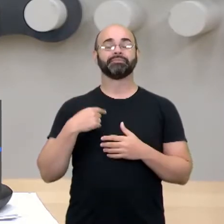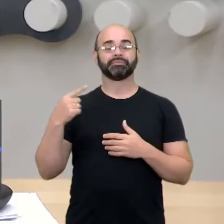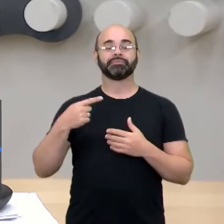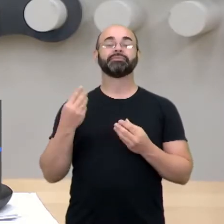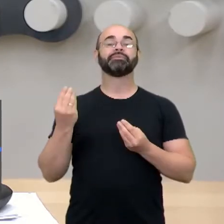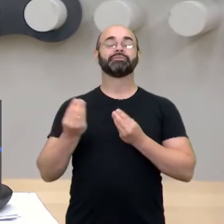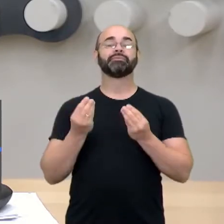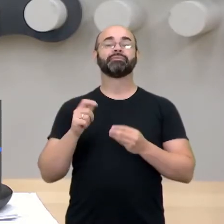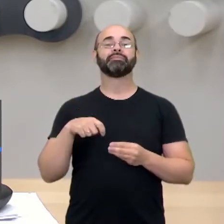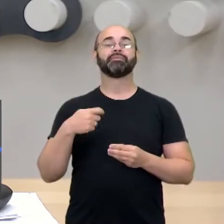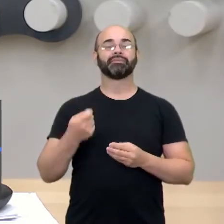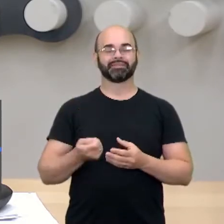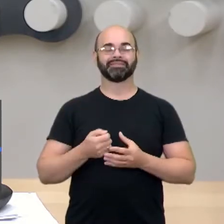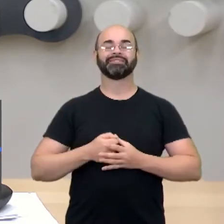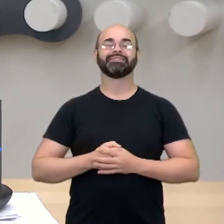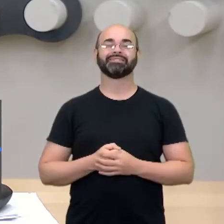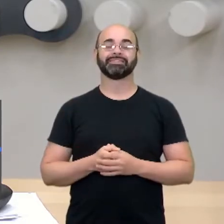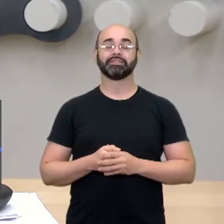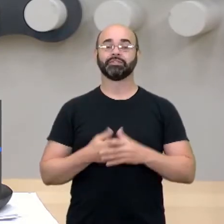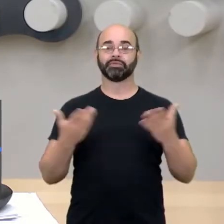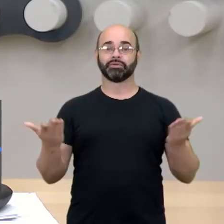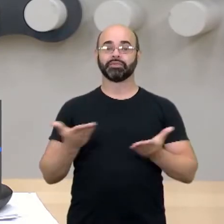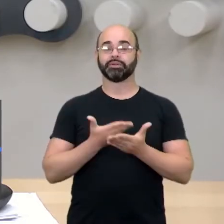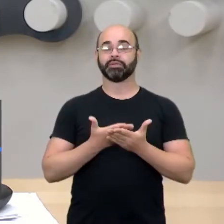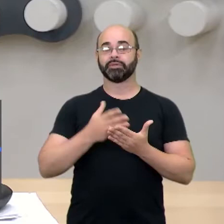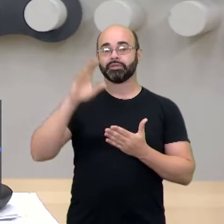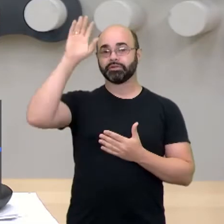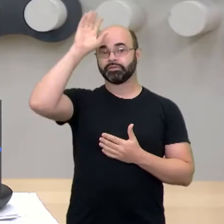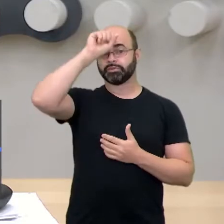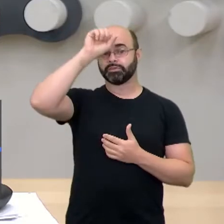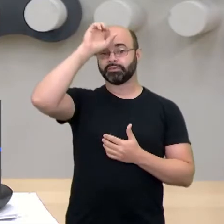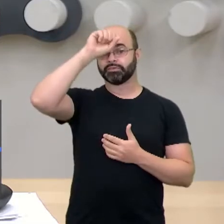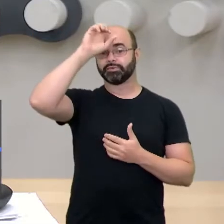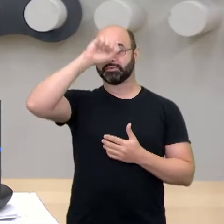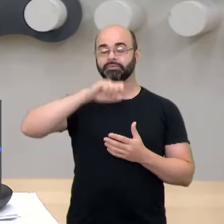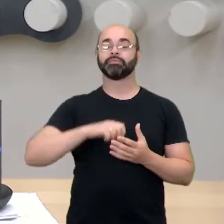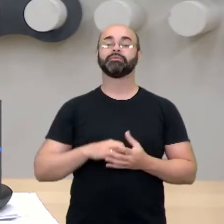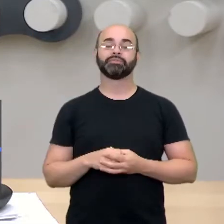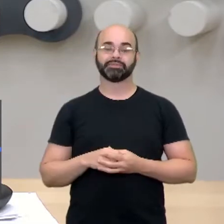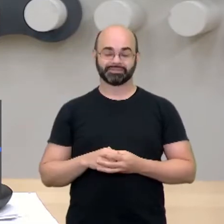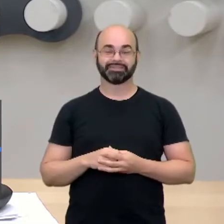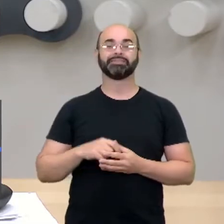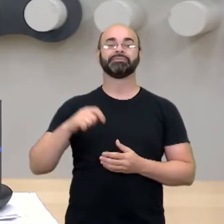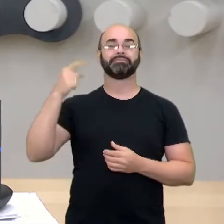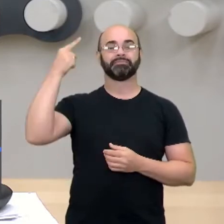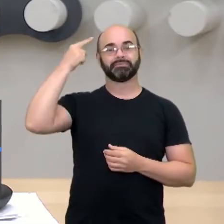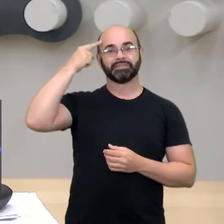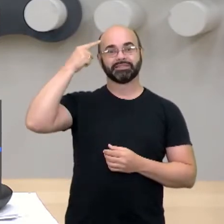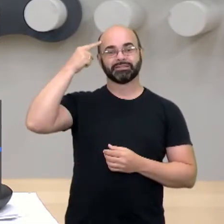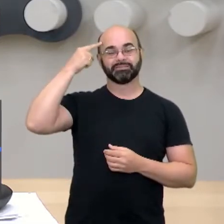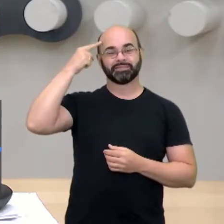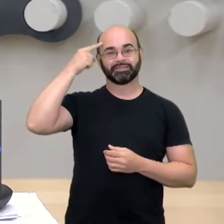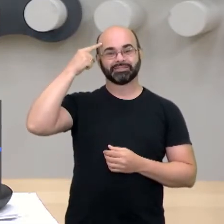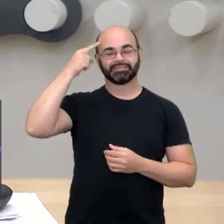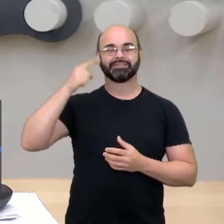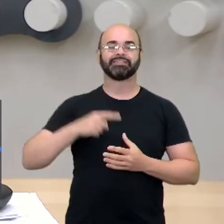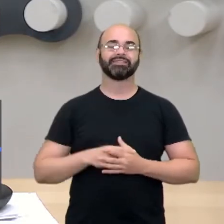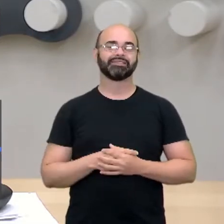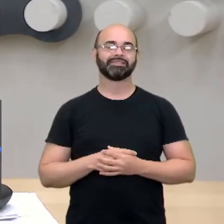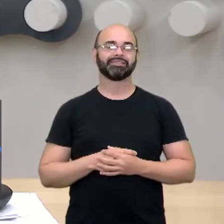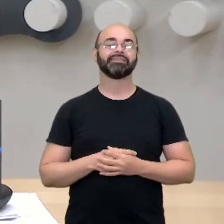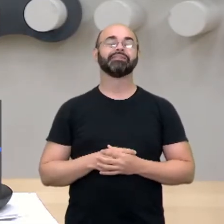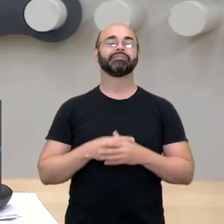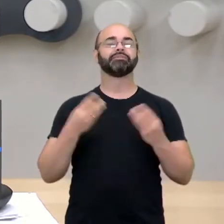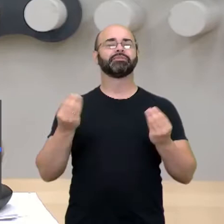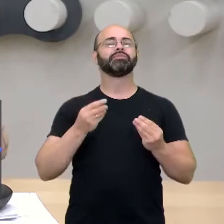puder nos ensinaram André na aula de hoje a gente vai falar bastante sobre pensamento sabe e se você puder nos